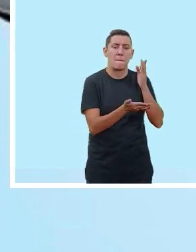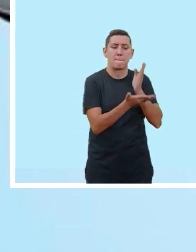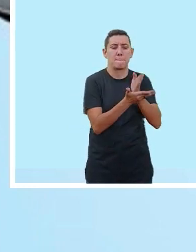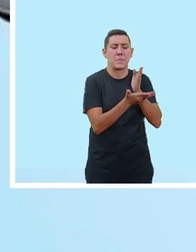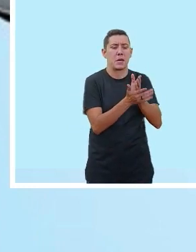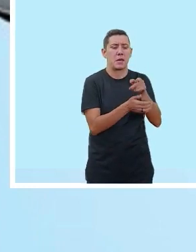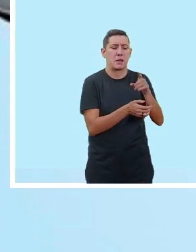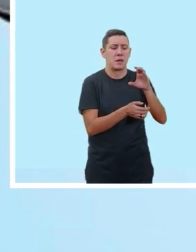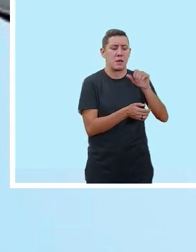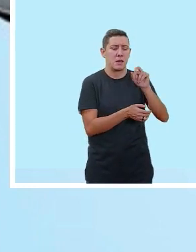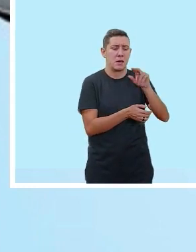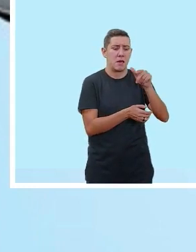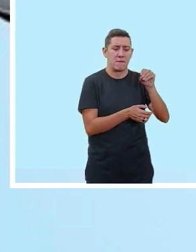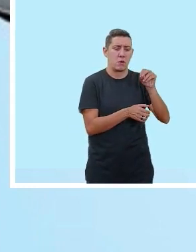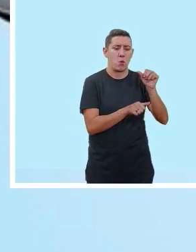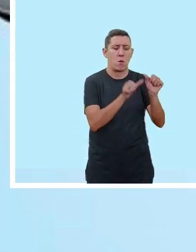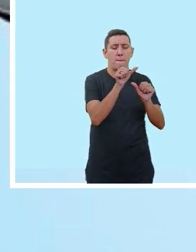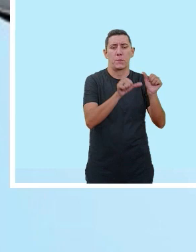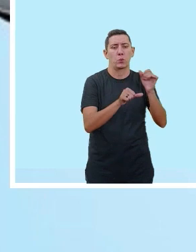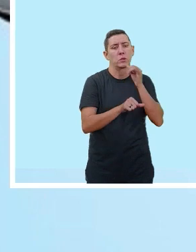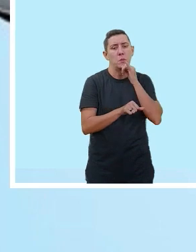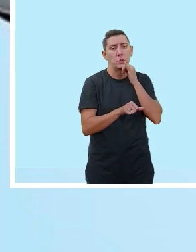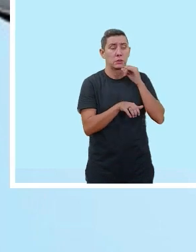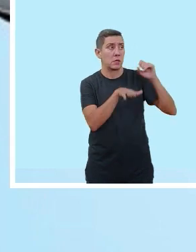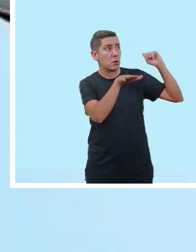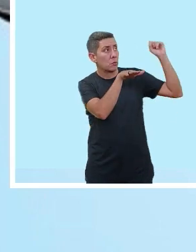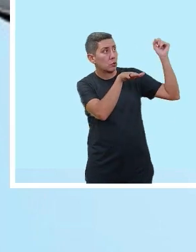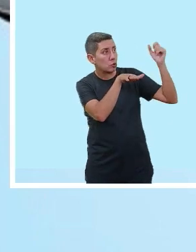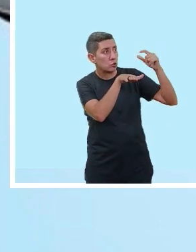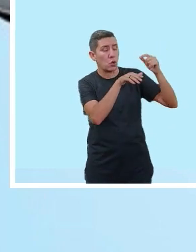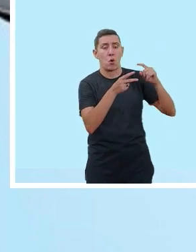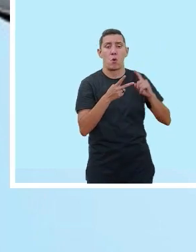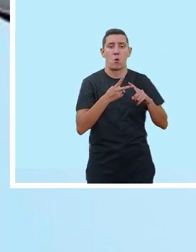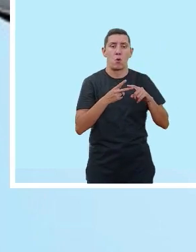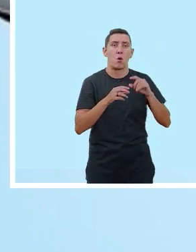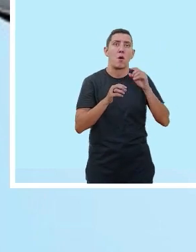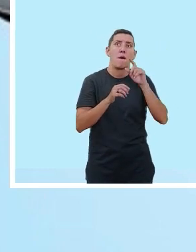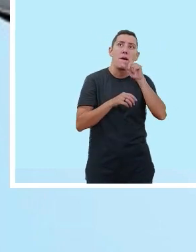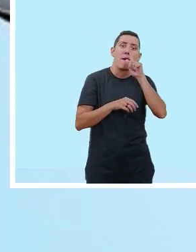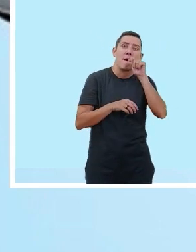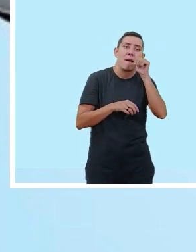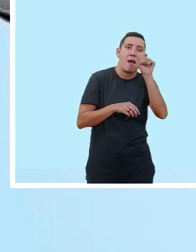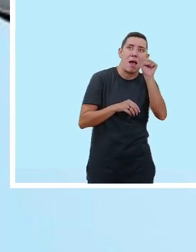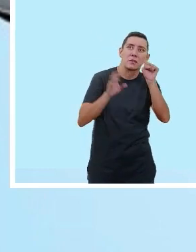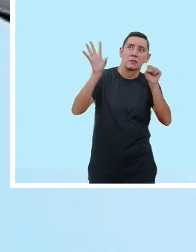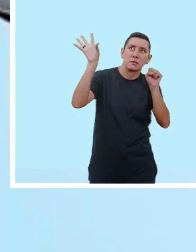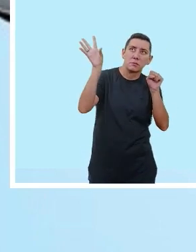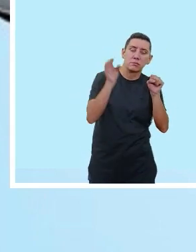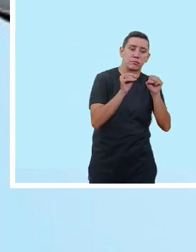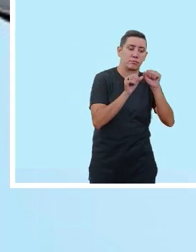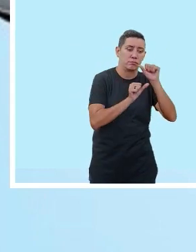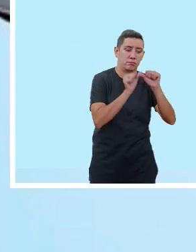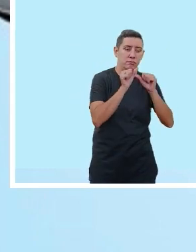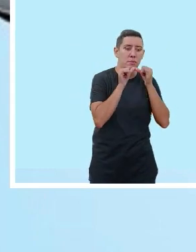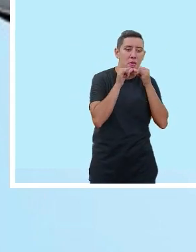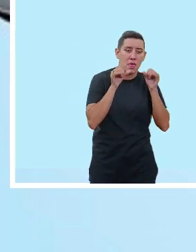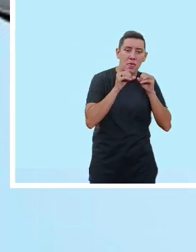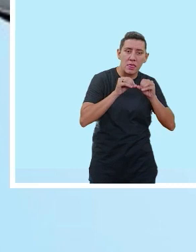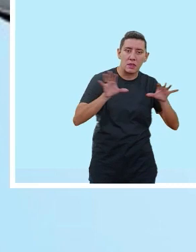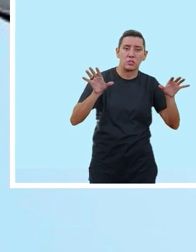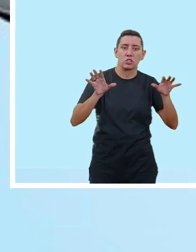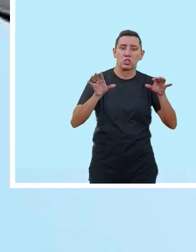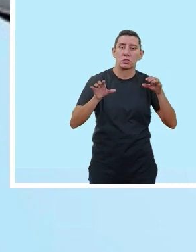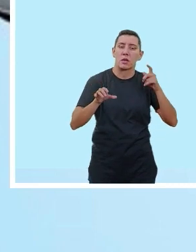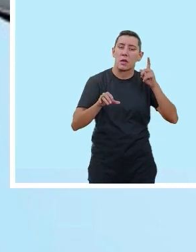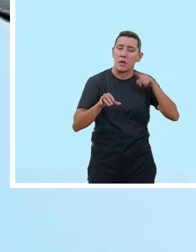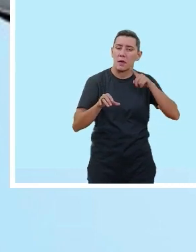né? Eólica, solar, entre outras, tá? Então, é imperativo que a gente realmente